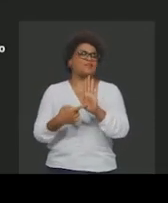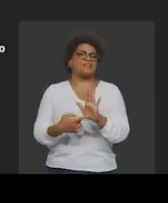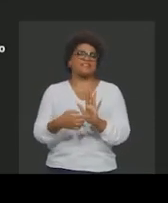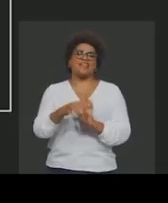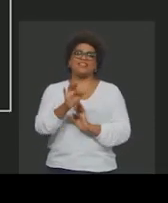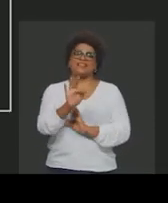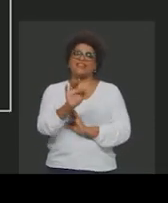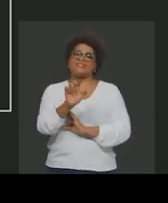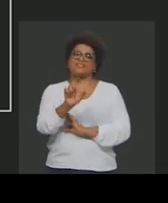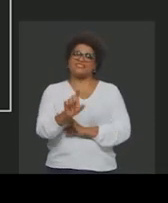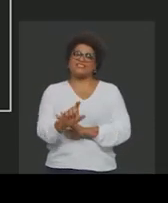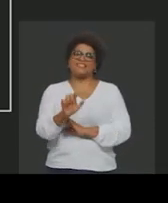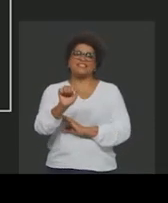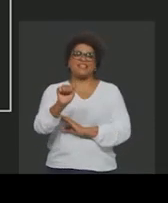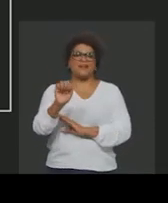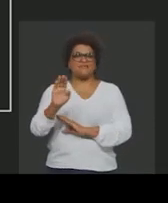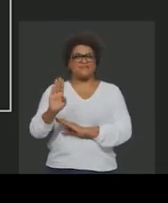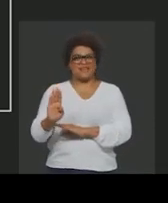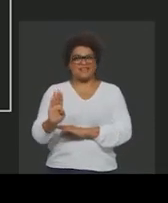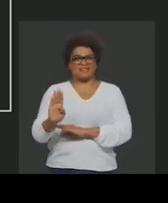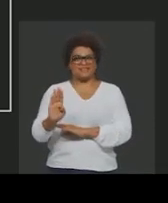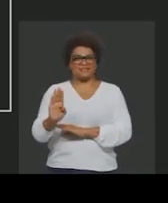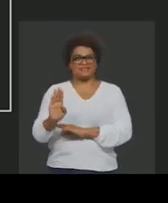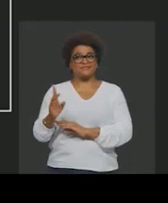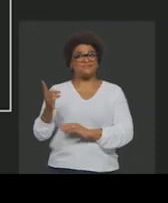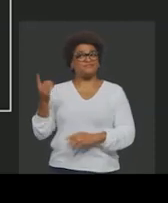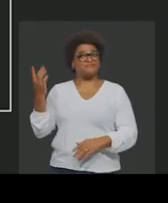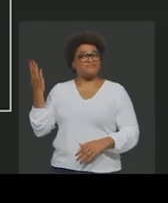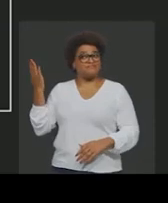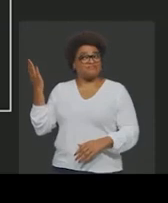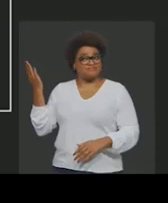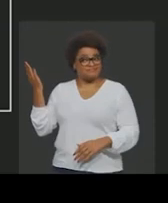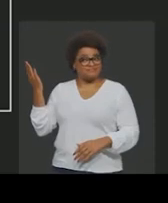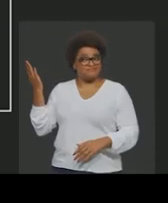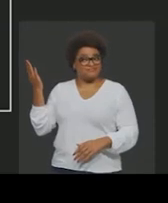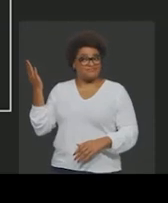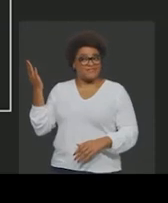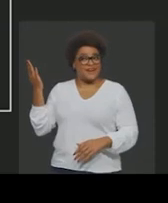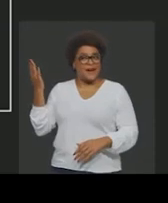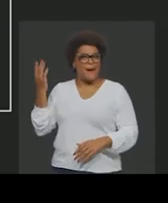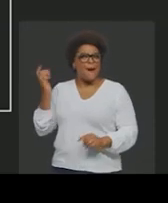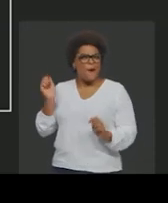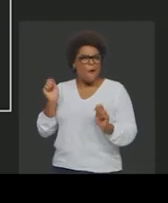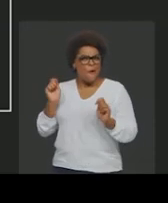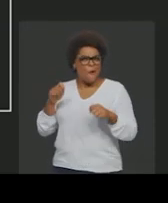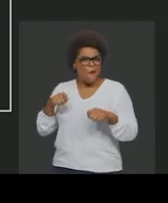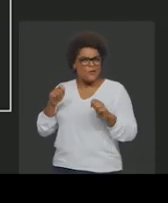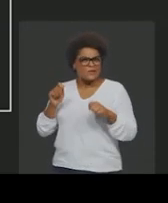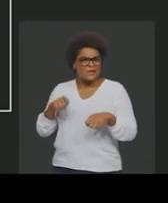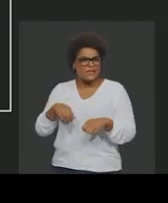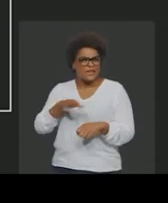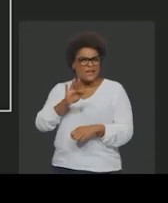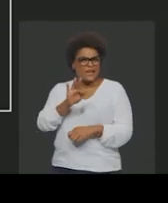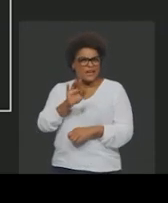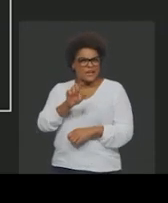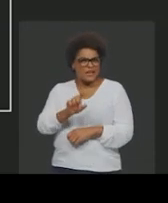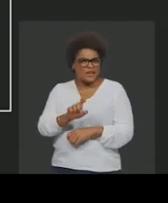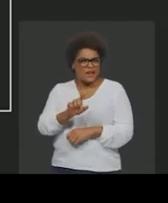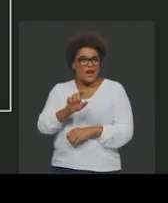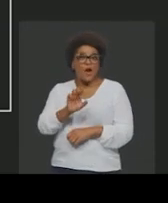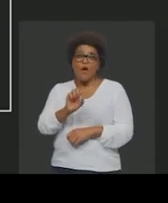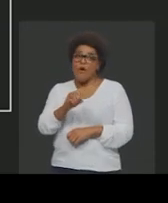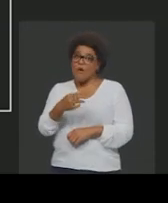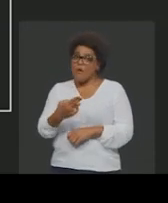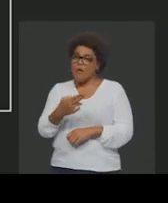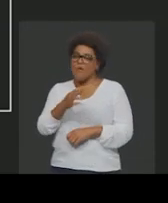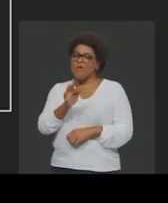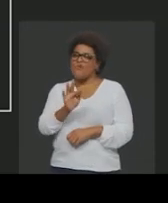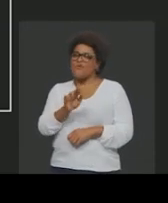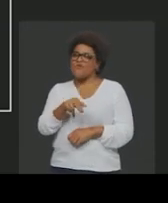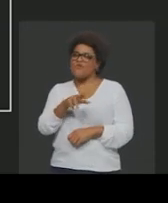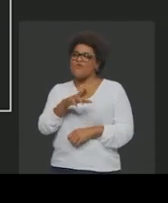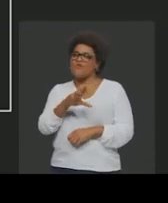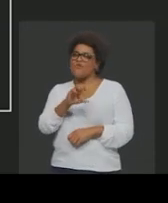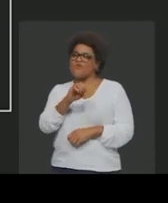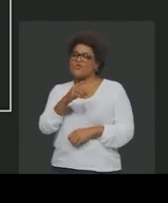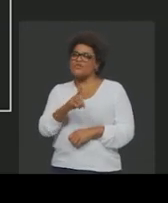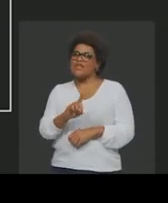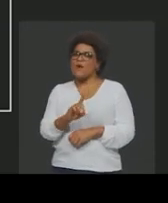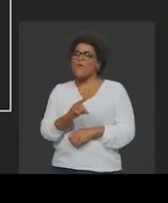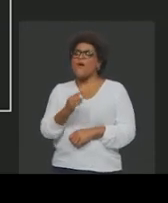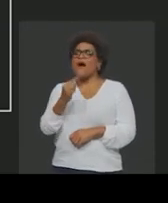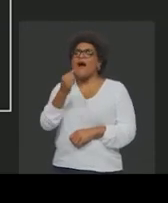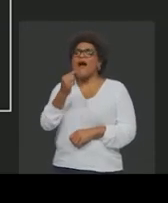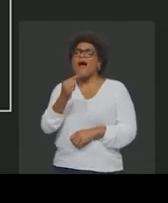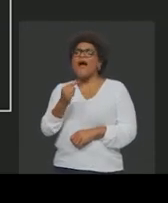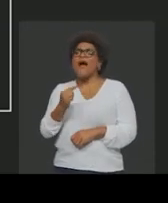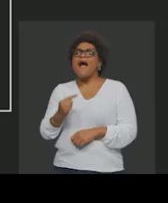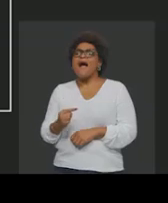B. Aí, para ser função, agora sim, cada elemento do lado esquerdo se relaciona com